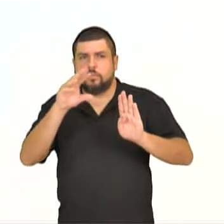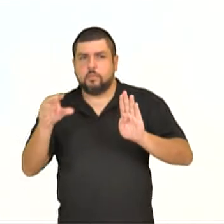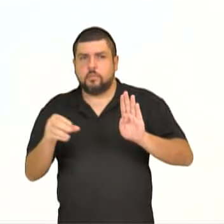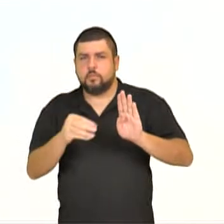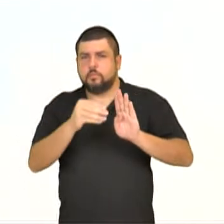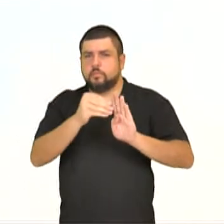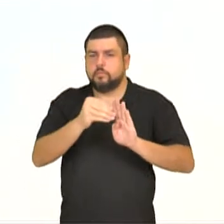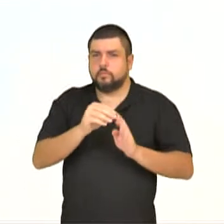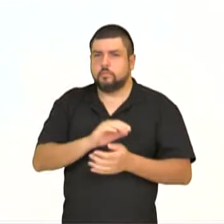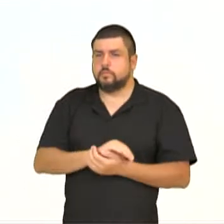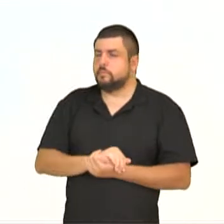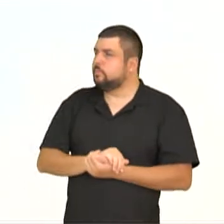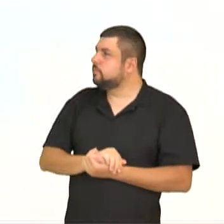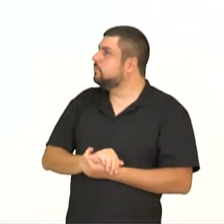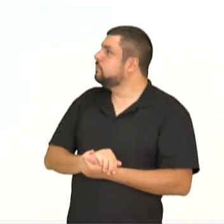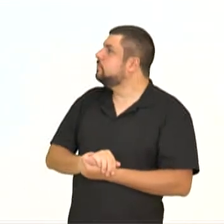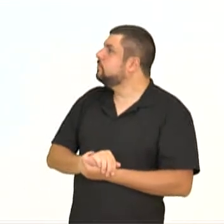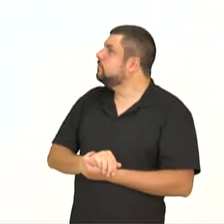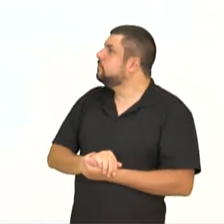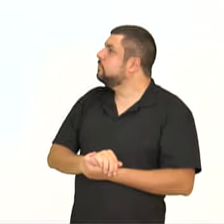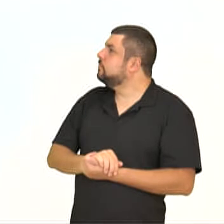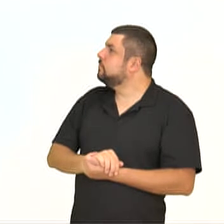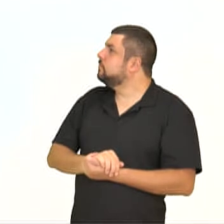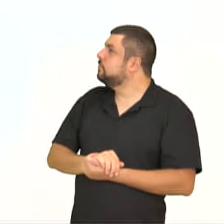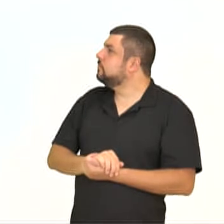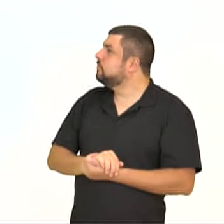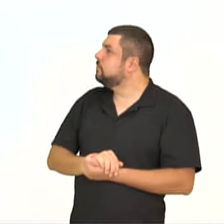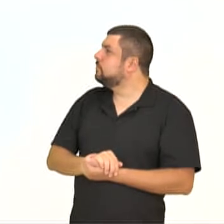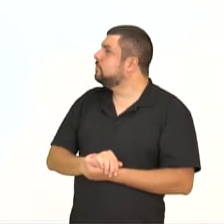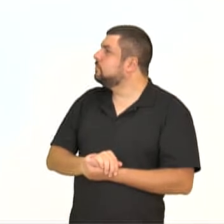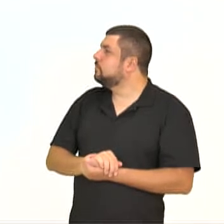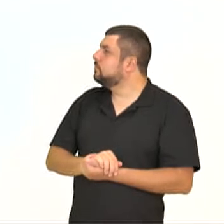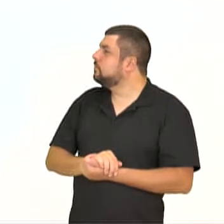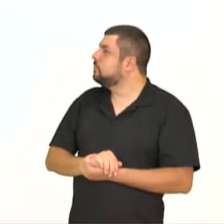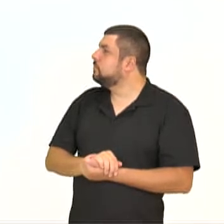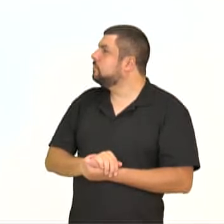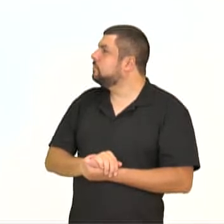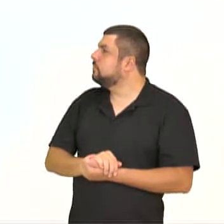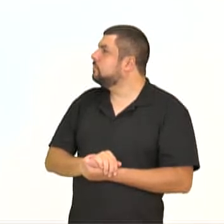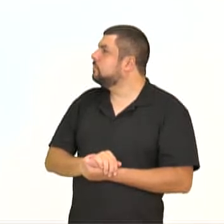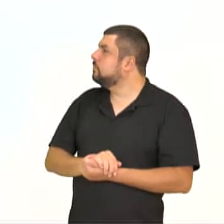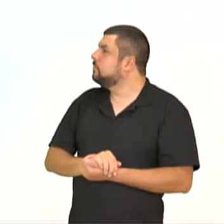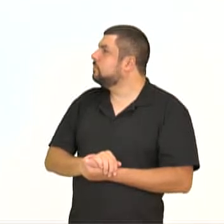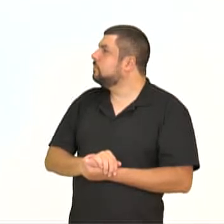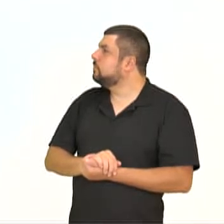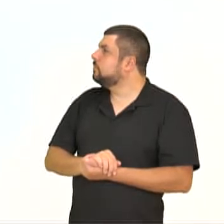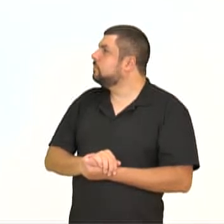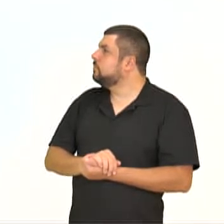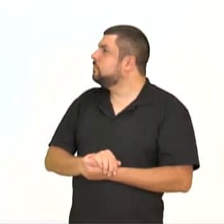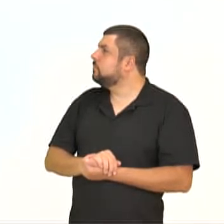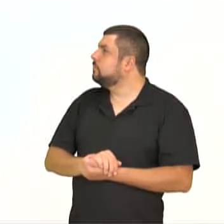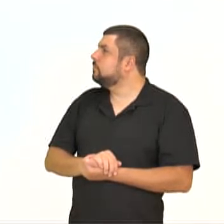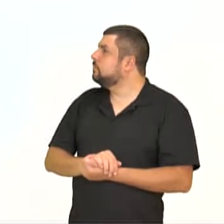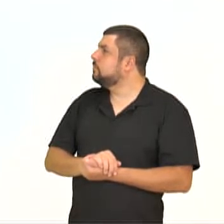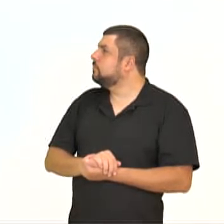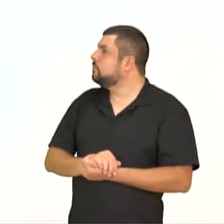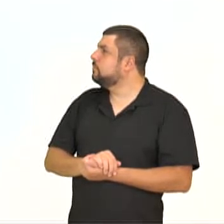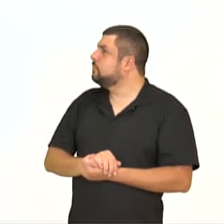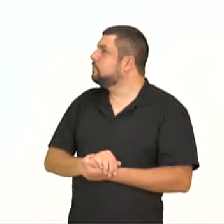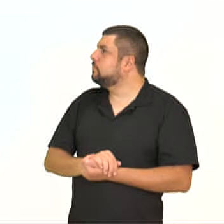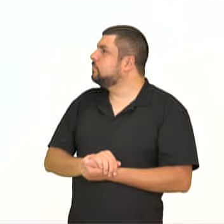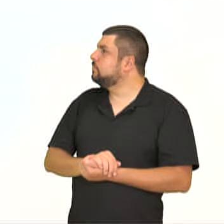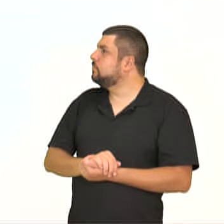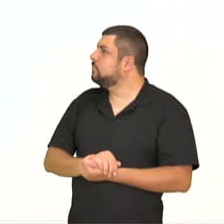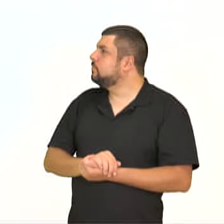tu sabrias, ele, usted sabria, nós sabríamos, vosotros sabríais, ellas, ustedes